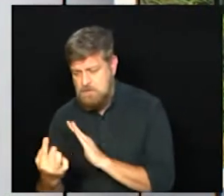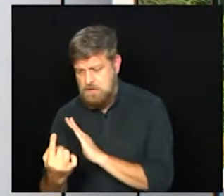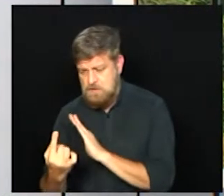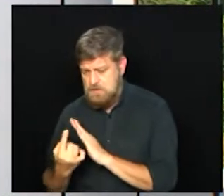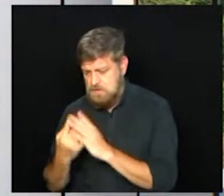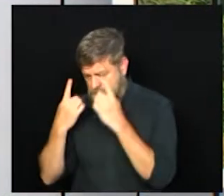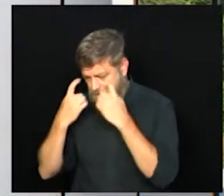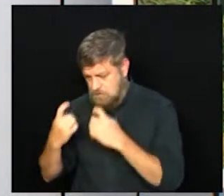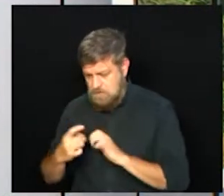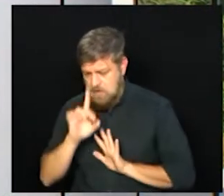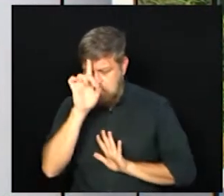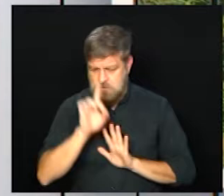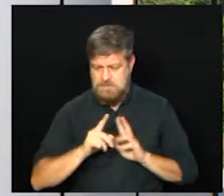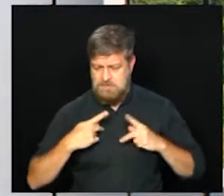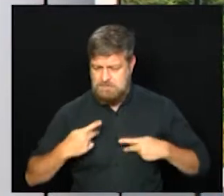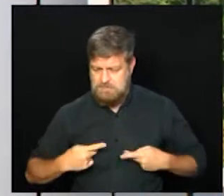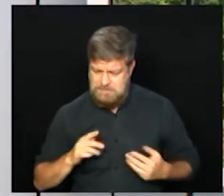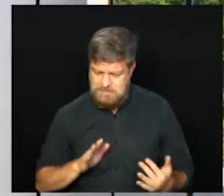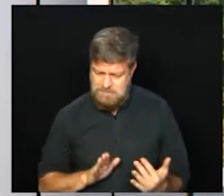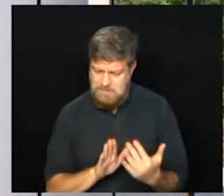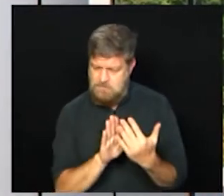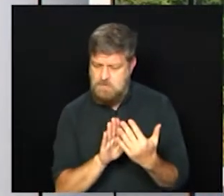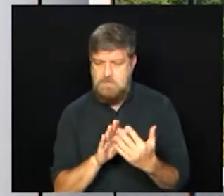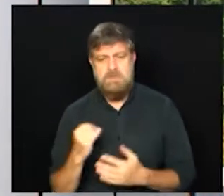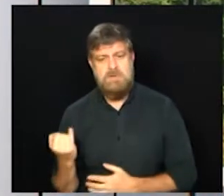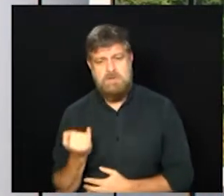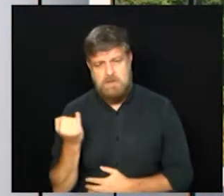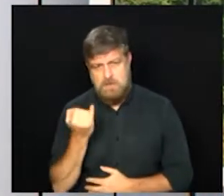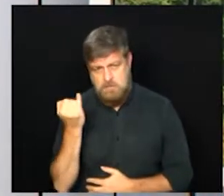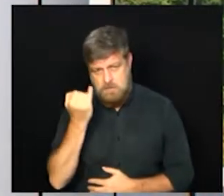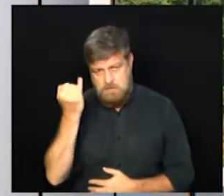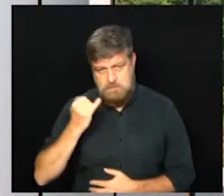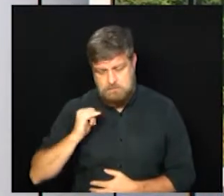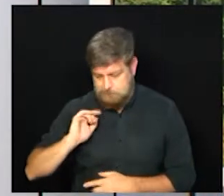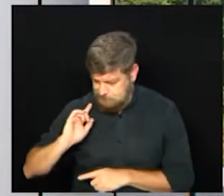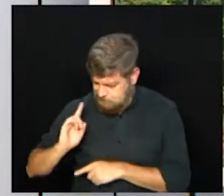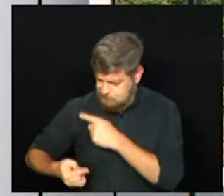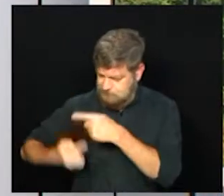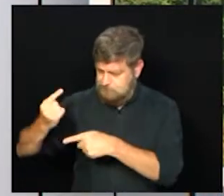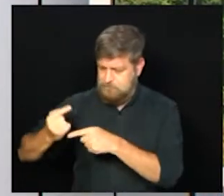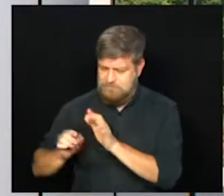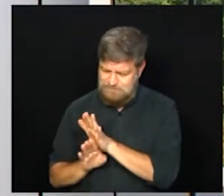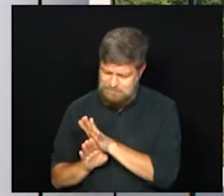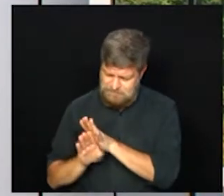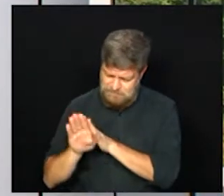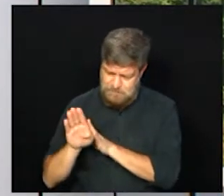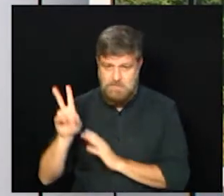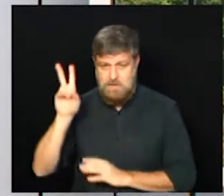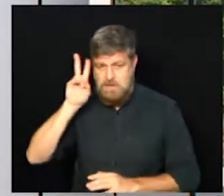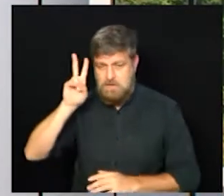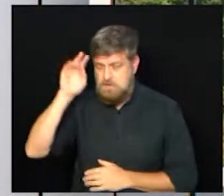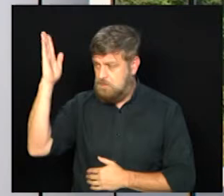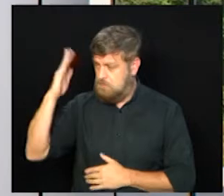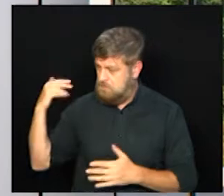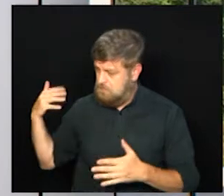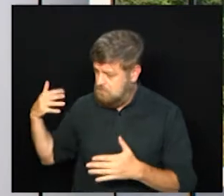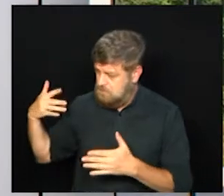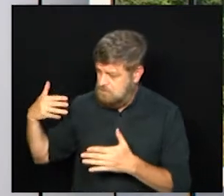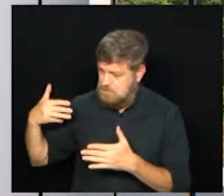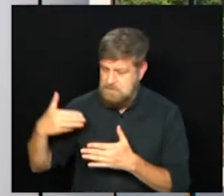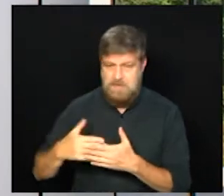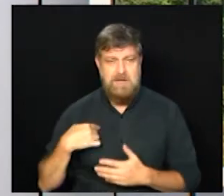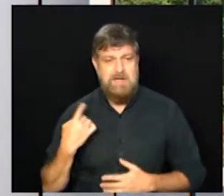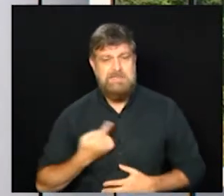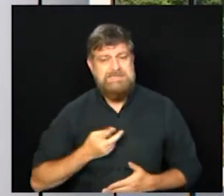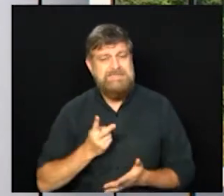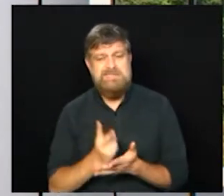aos direitos humanos. Isso é super importante, isso foi um passo importantíssimo na história desse país, que sempre